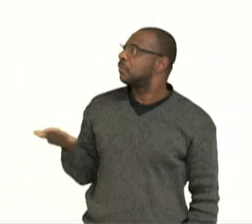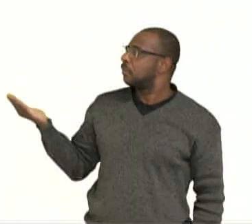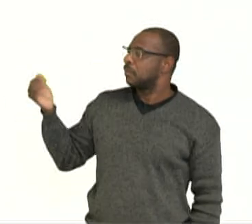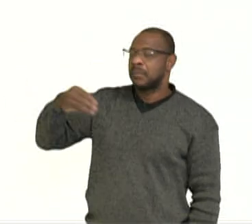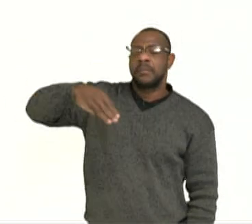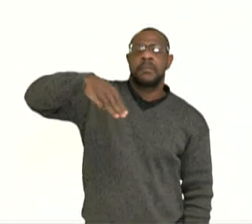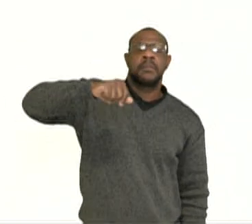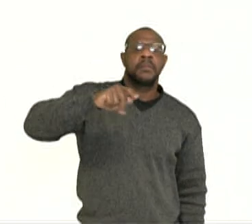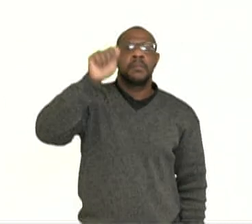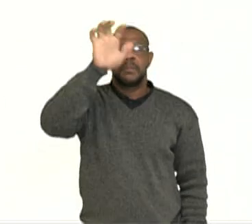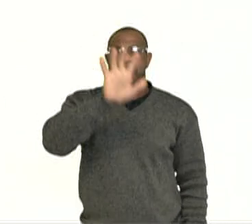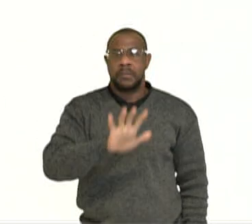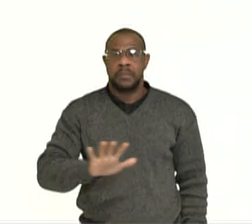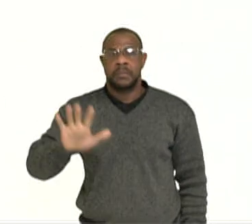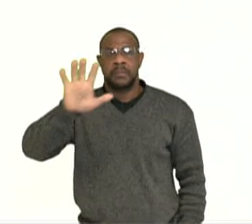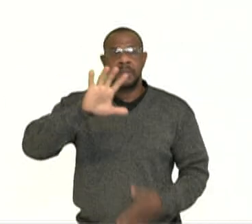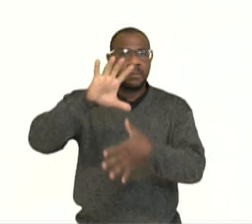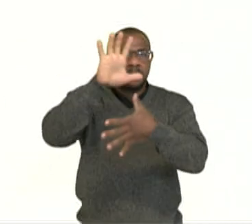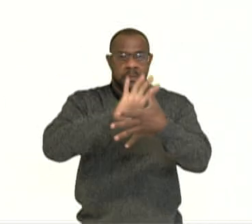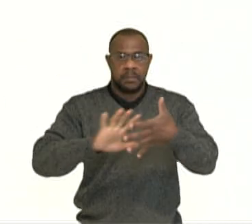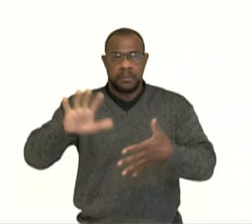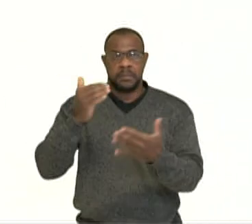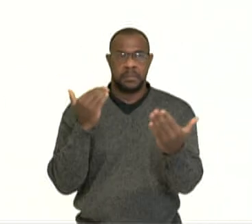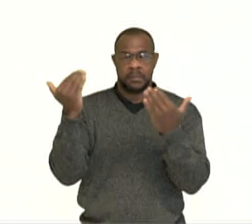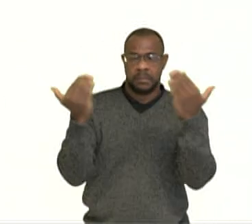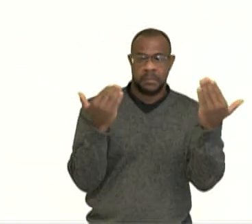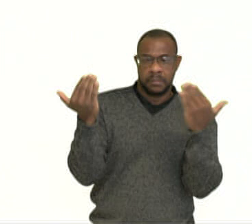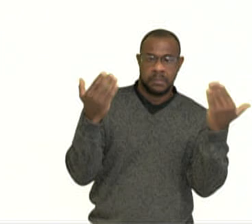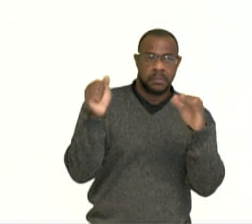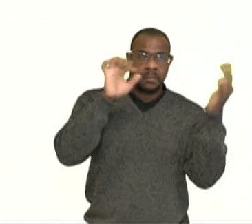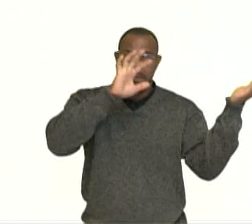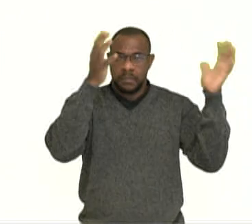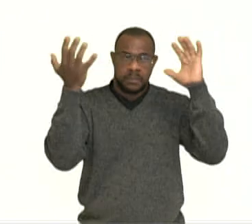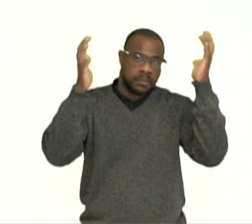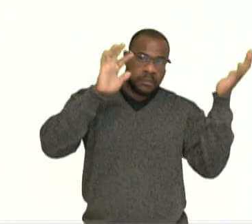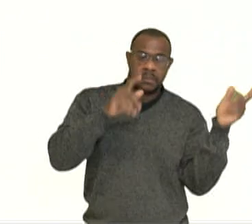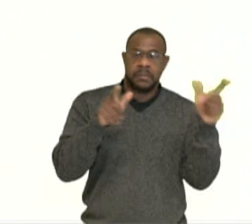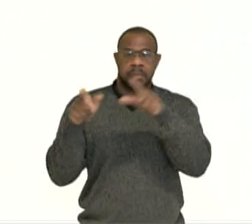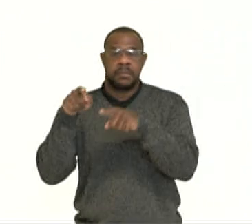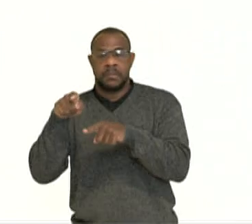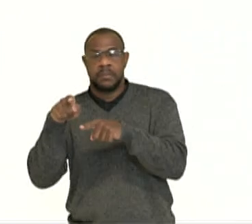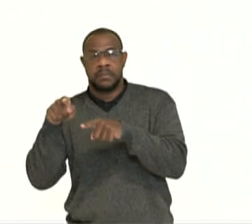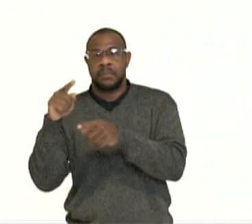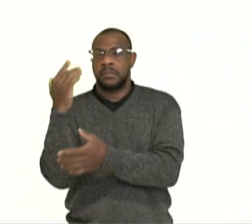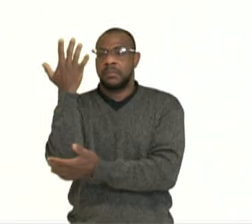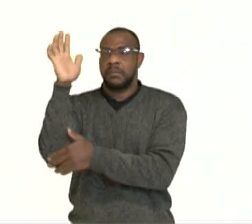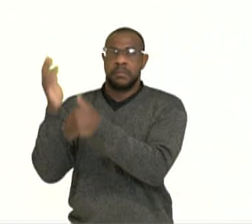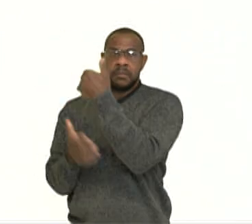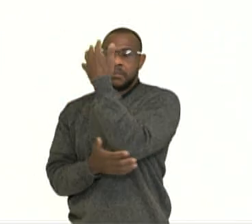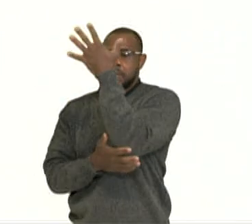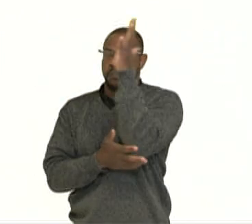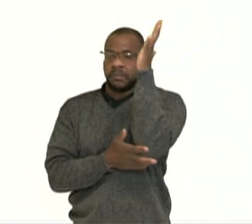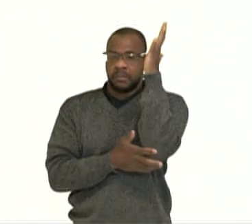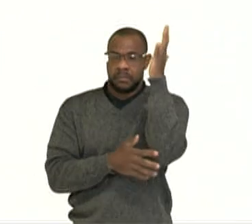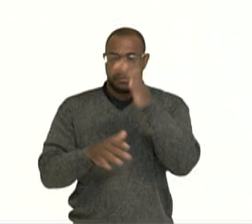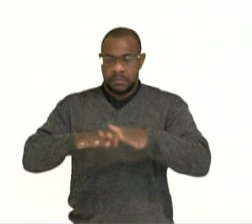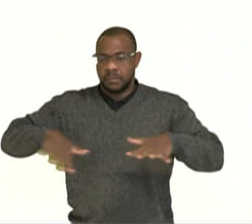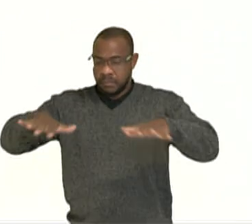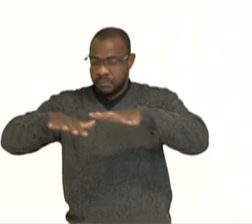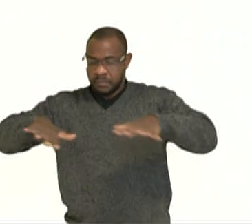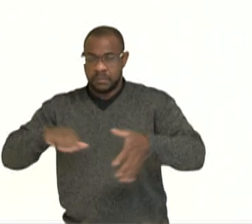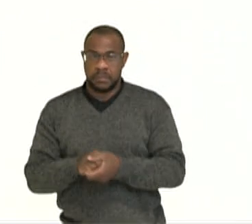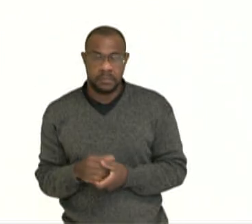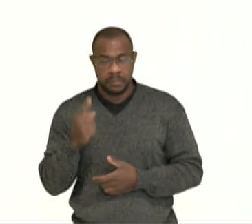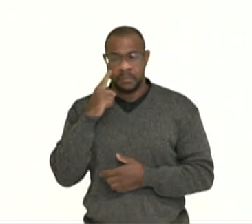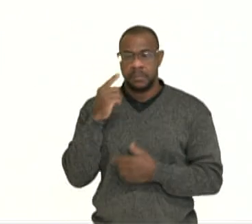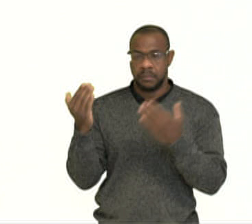que traz aqui um comparativo entre clima europeu e a vegetação da Europa. E a partir das